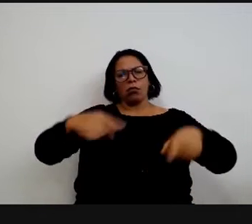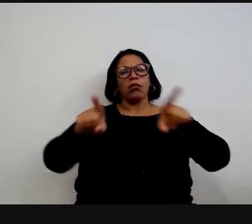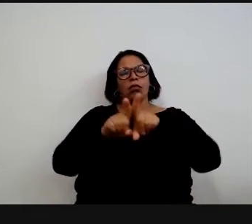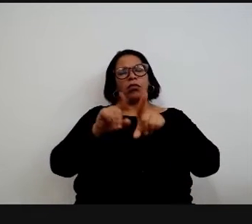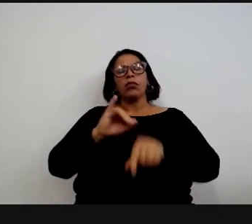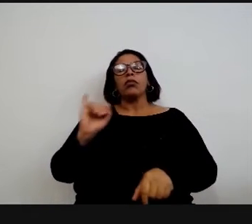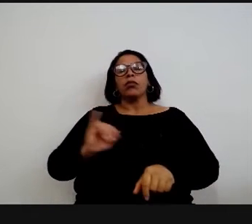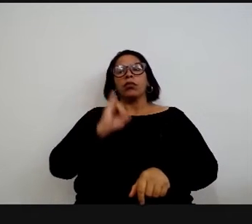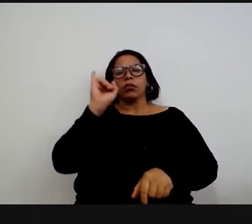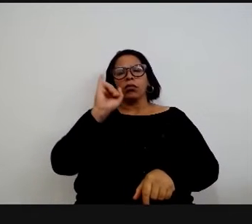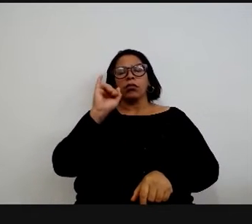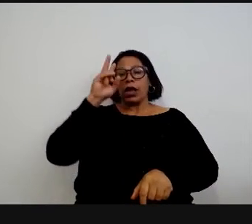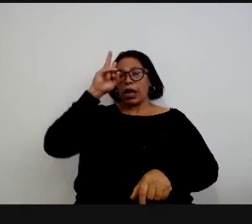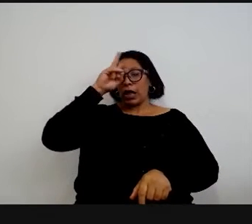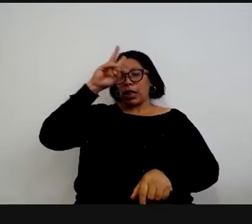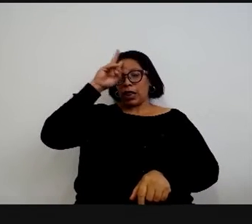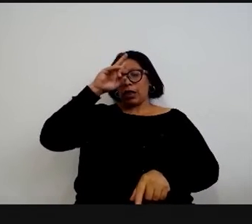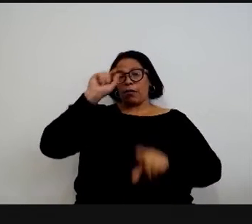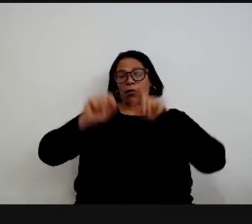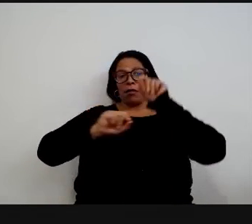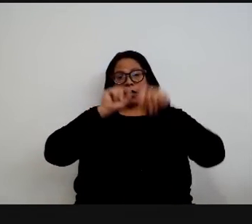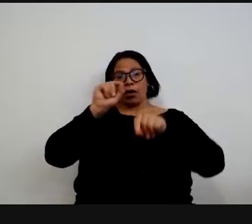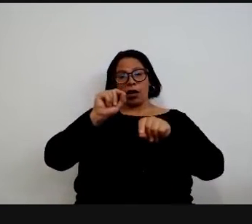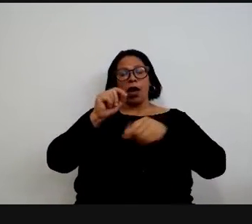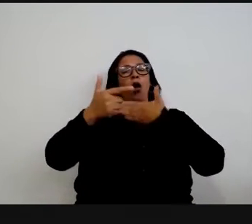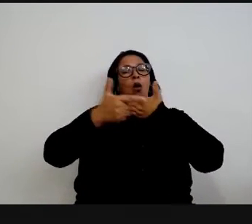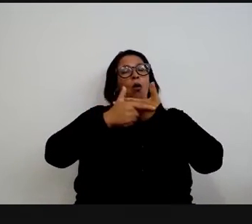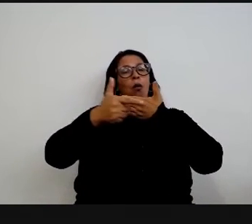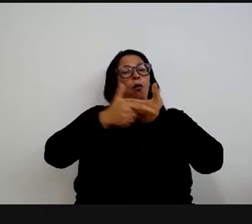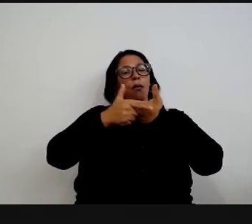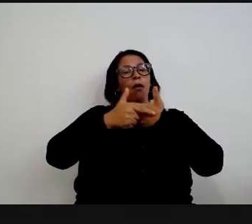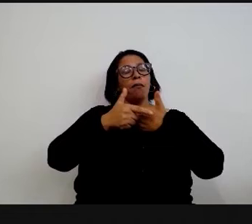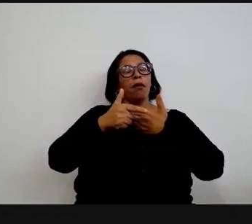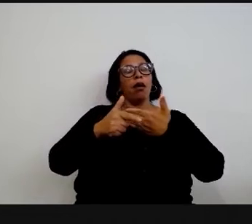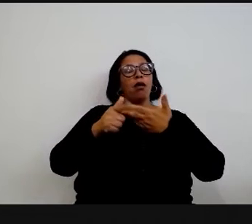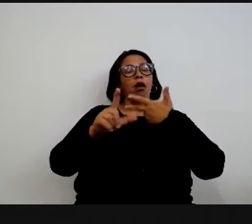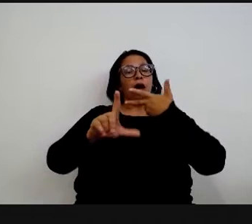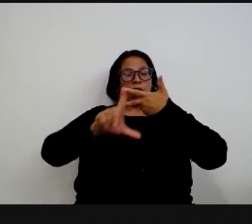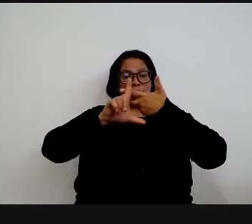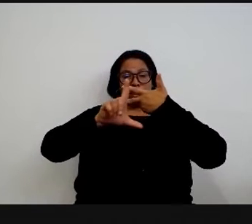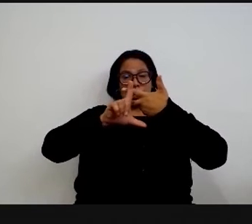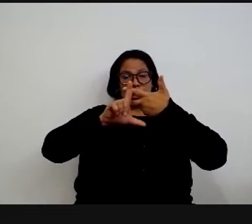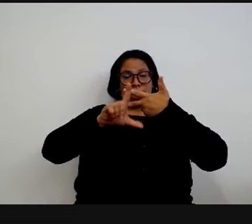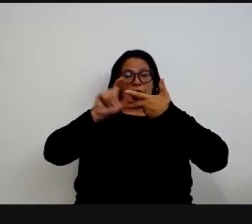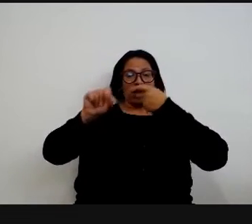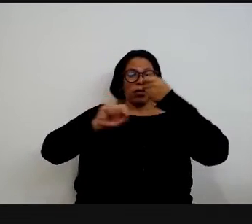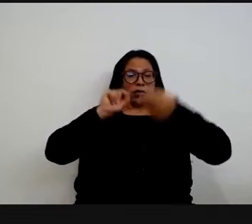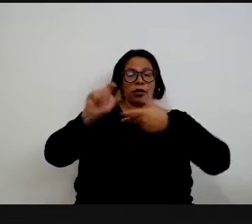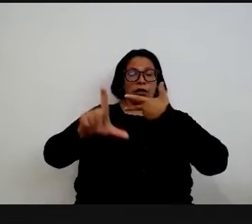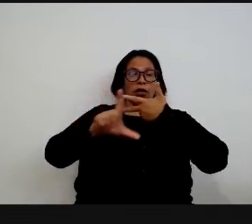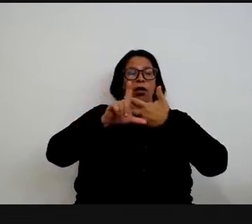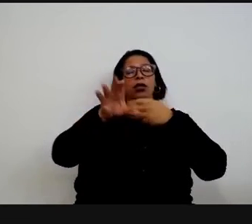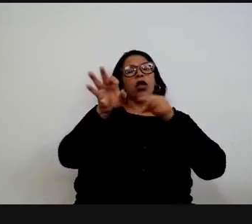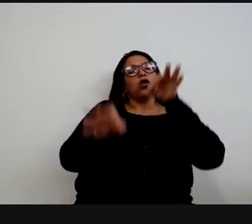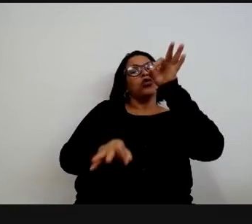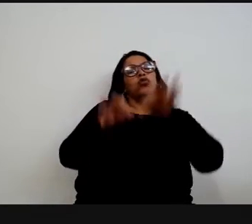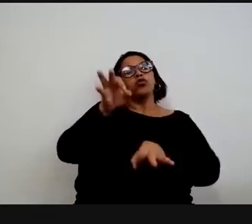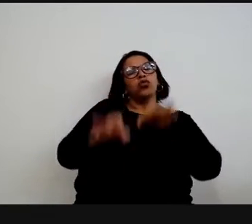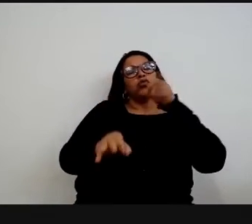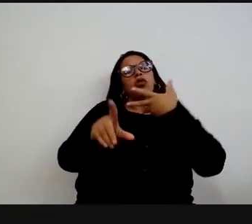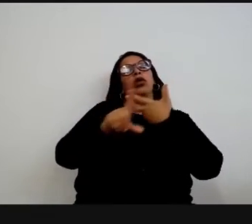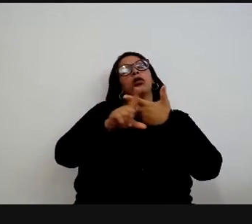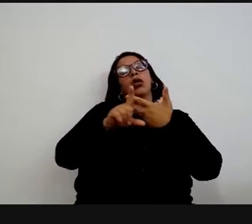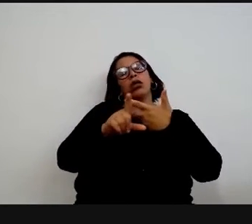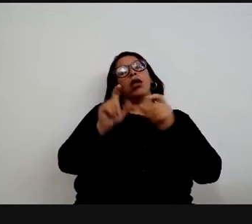é importante, né, tá ressaltando esse papel, né, do legislativo, dos tribunais